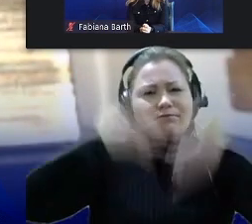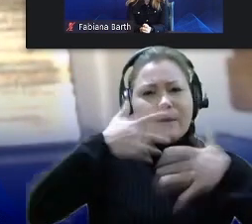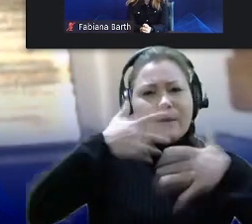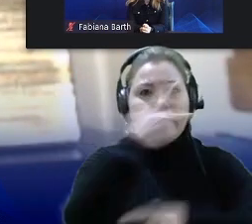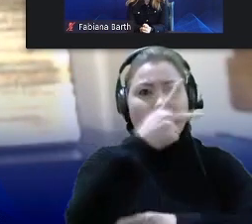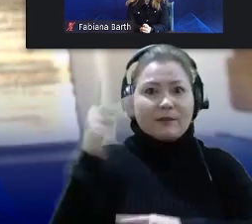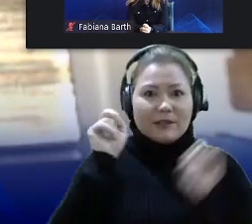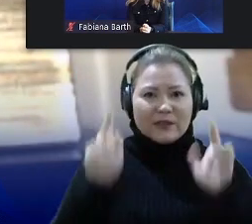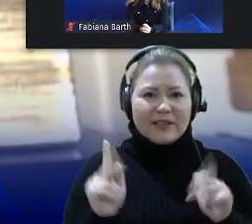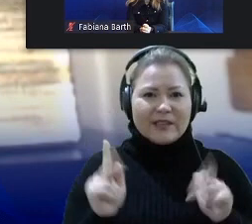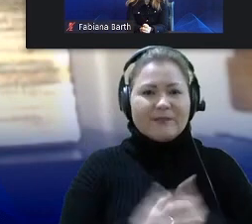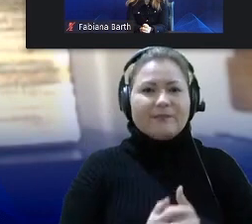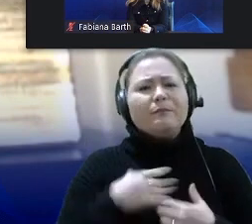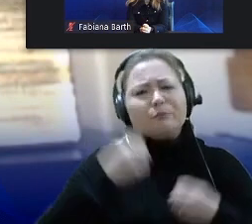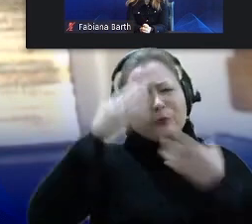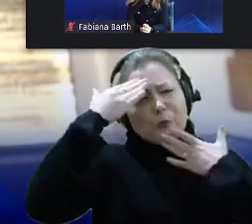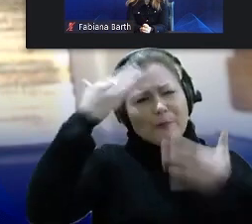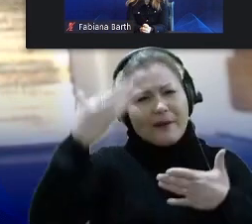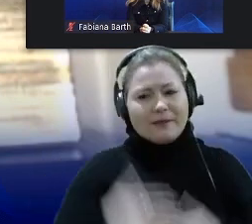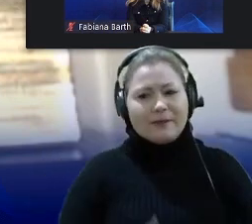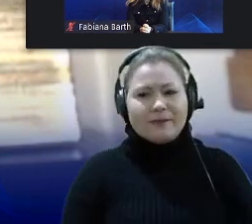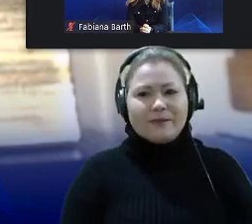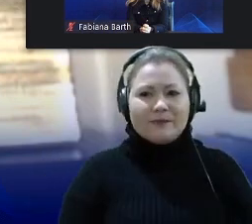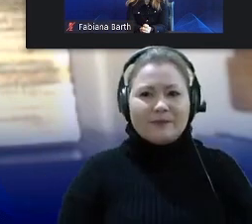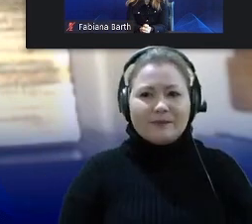para vocês. Meu muito obrigada.